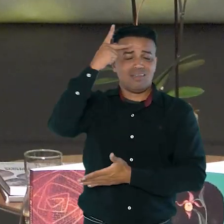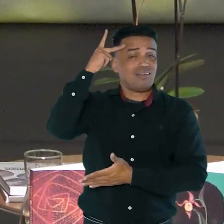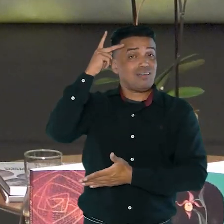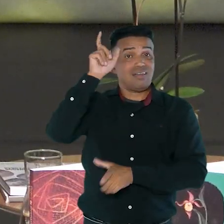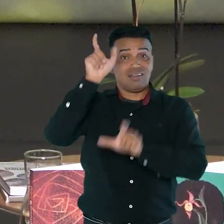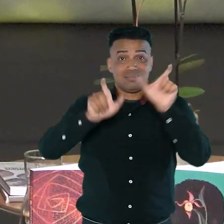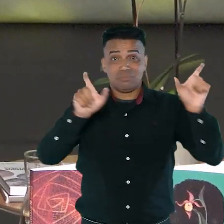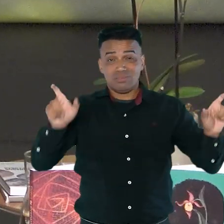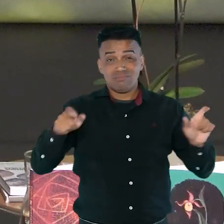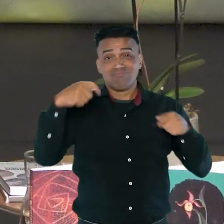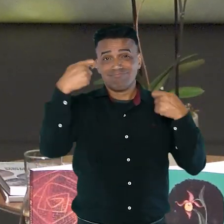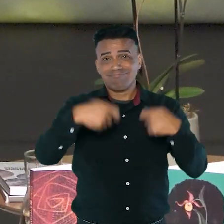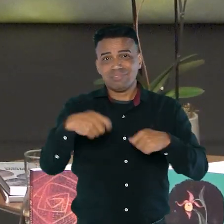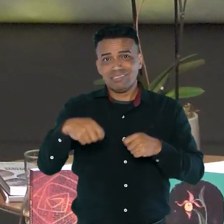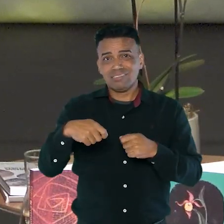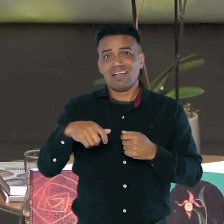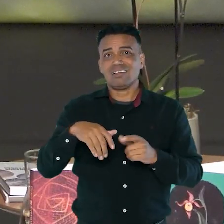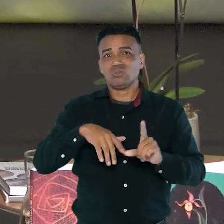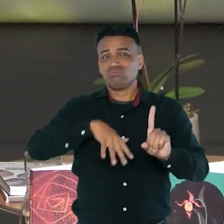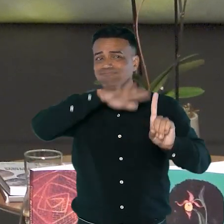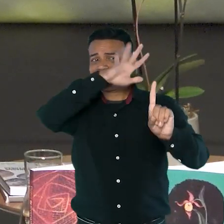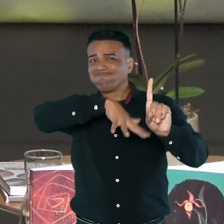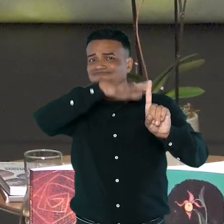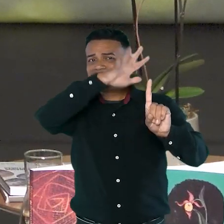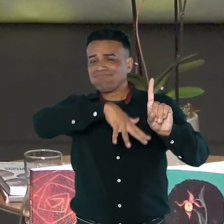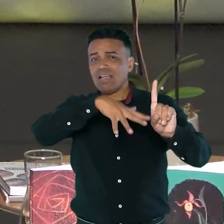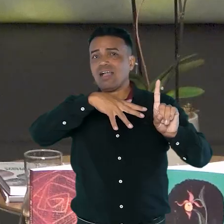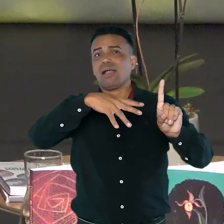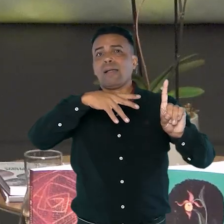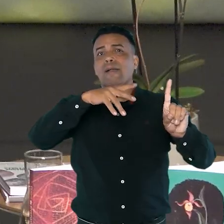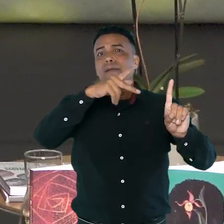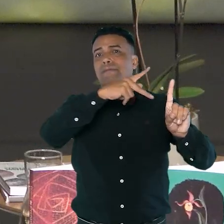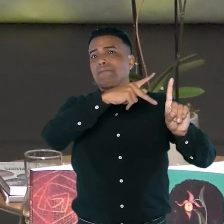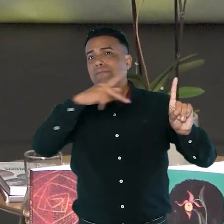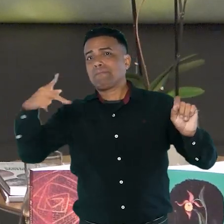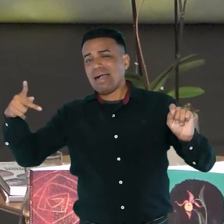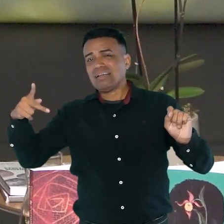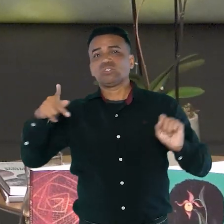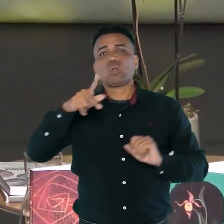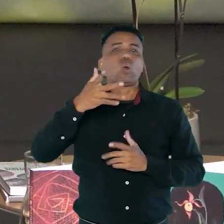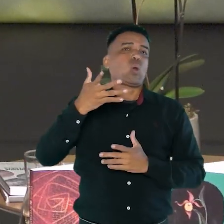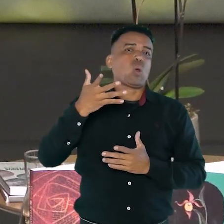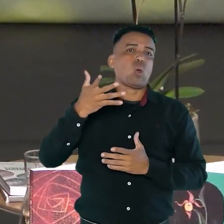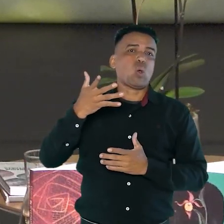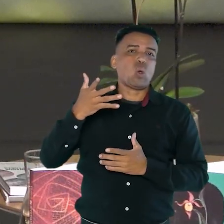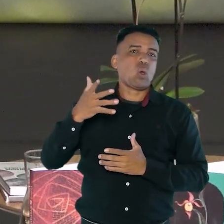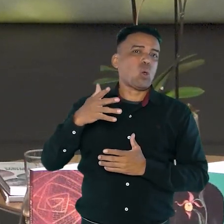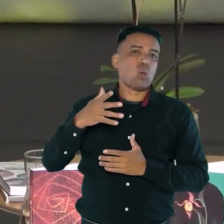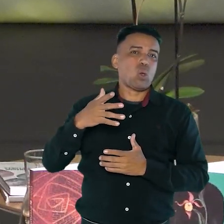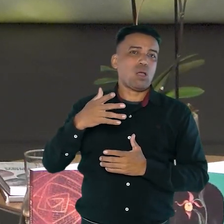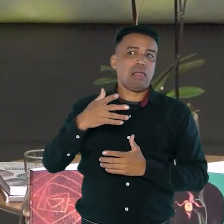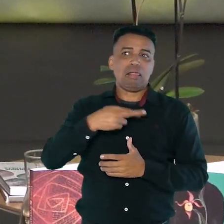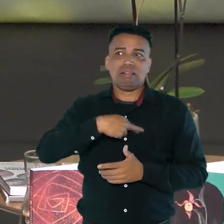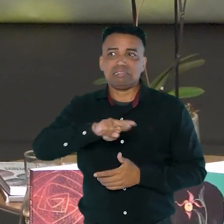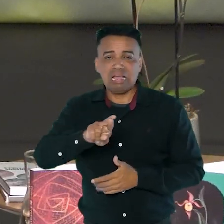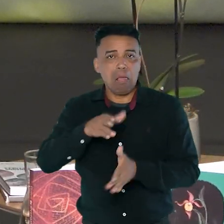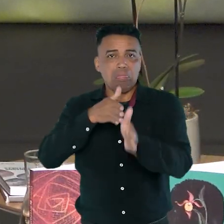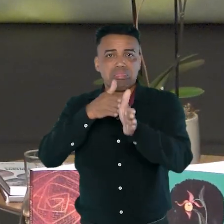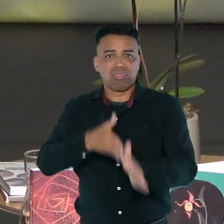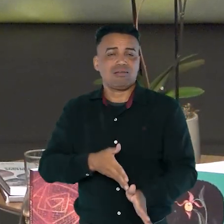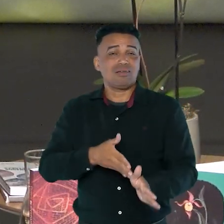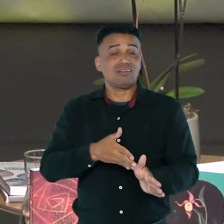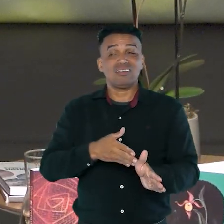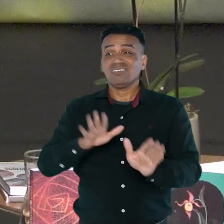estão precisando de ídolos, pastores, gurus, etc, etc. Entendeu? Então,